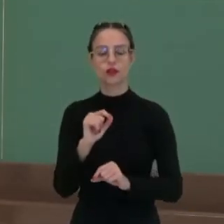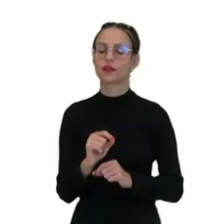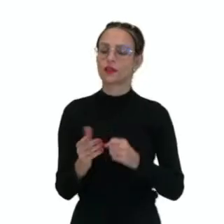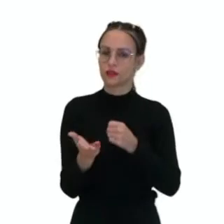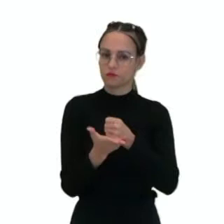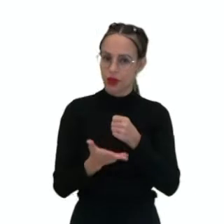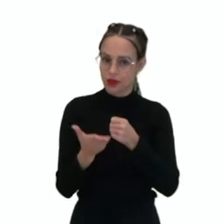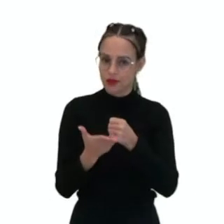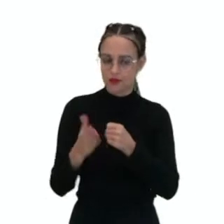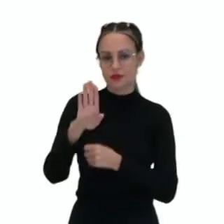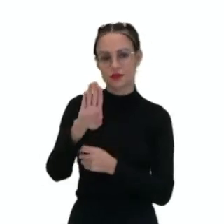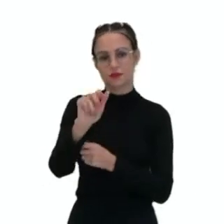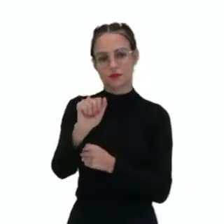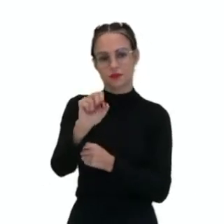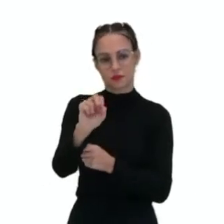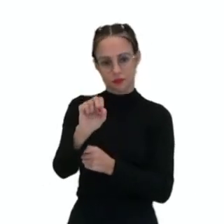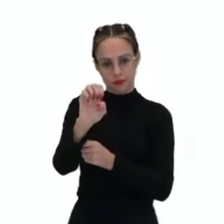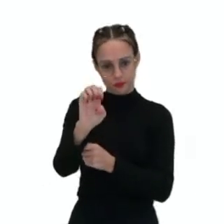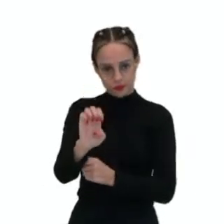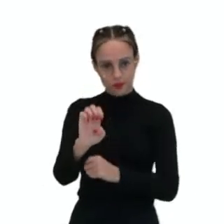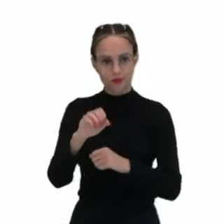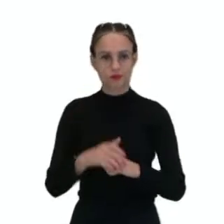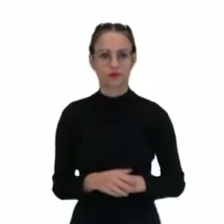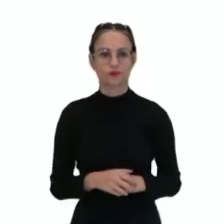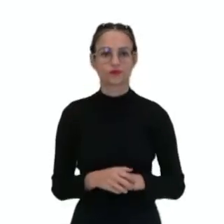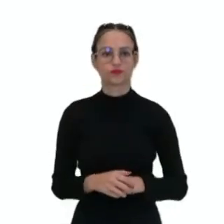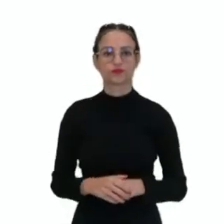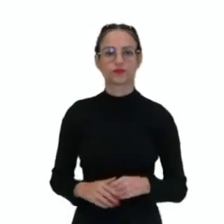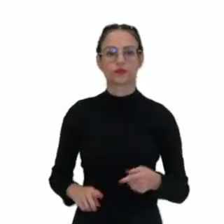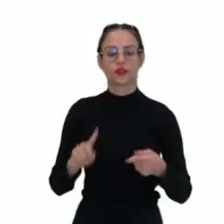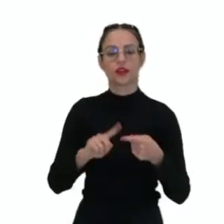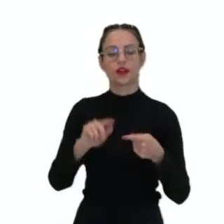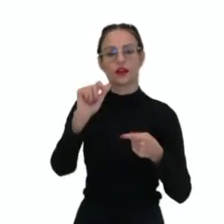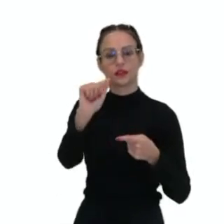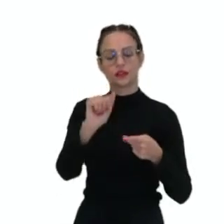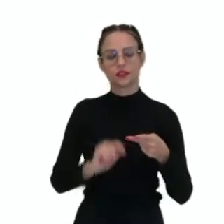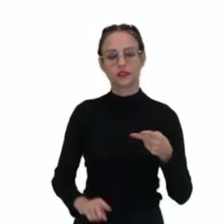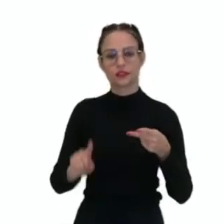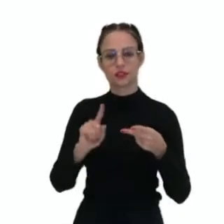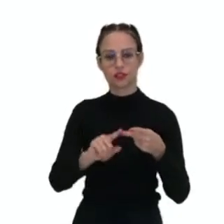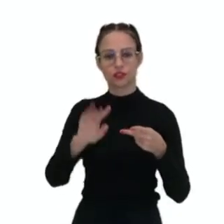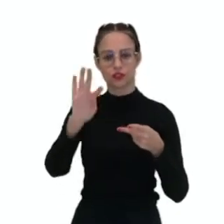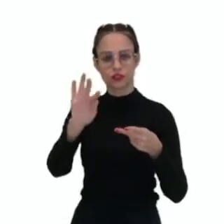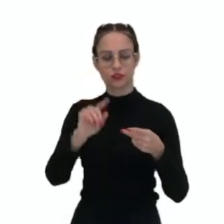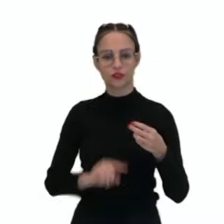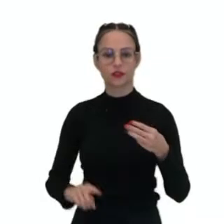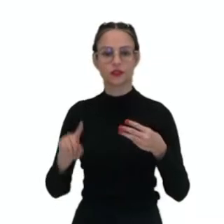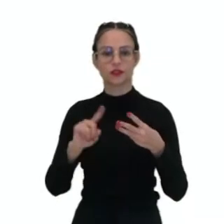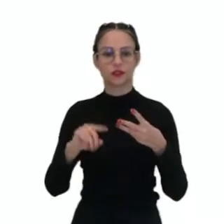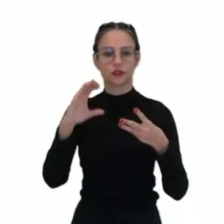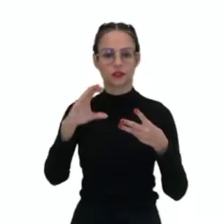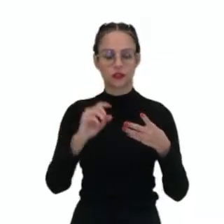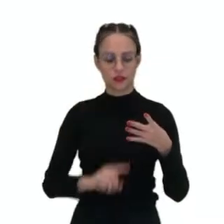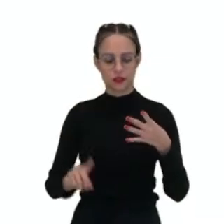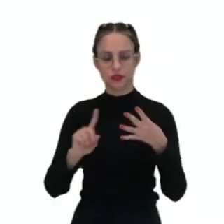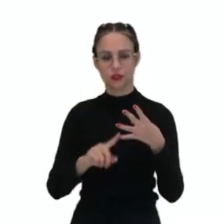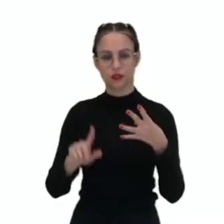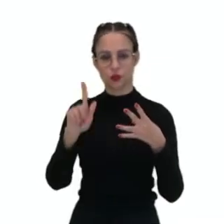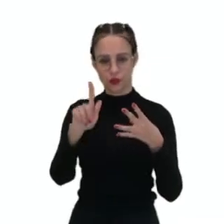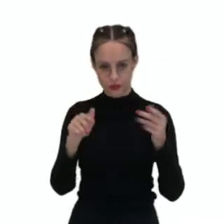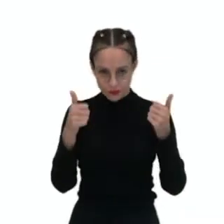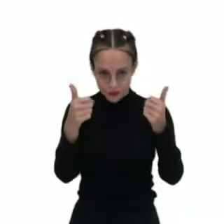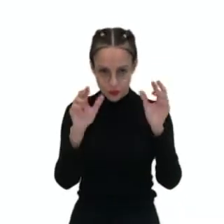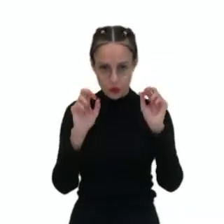bases nitrogenadas: adenina, timina, citosina e guanina,